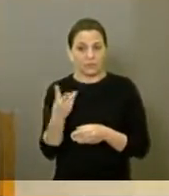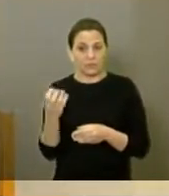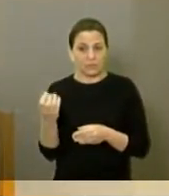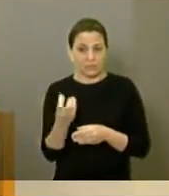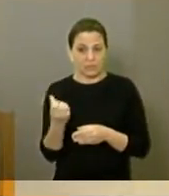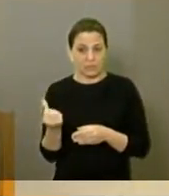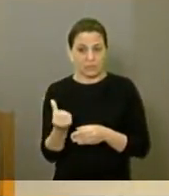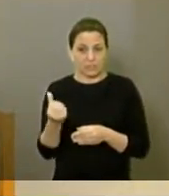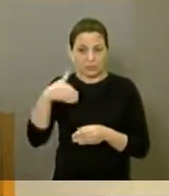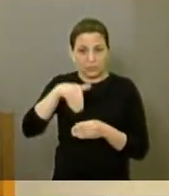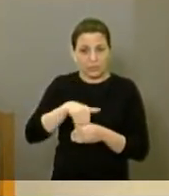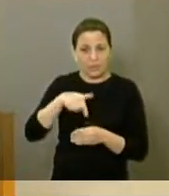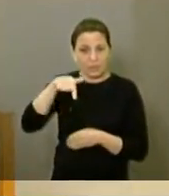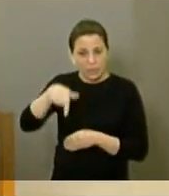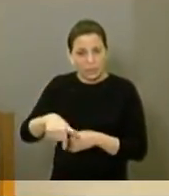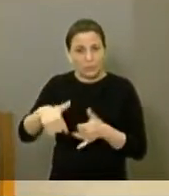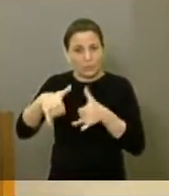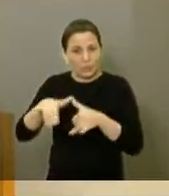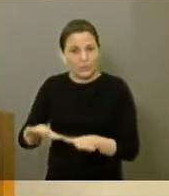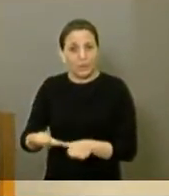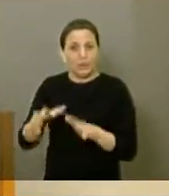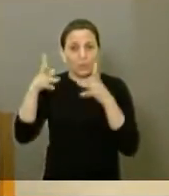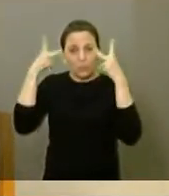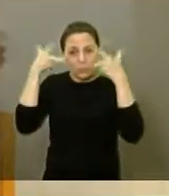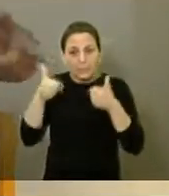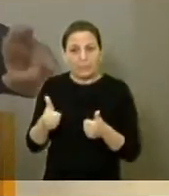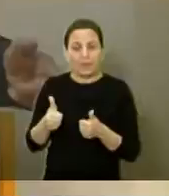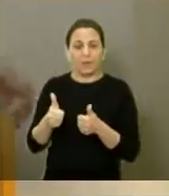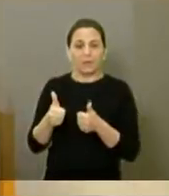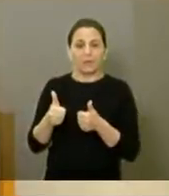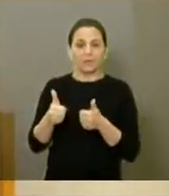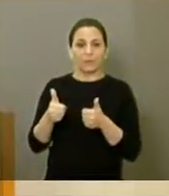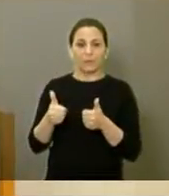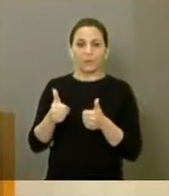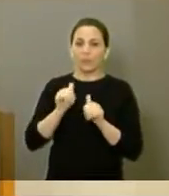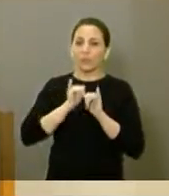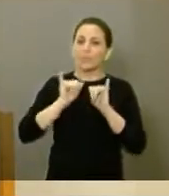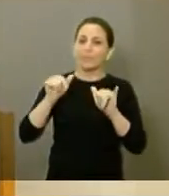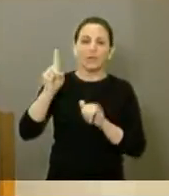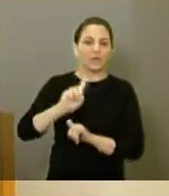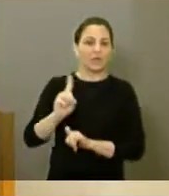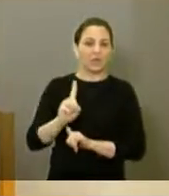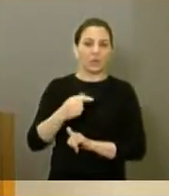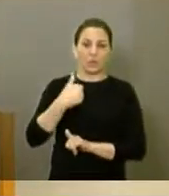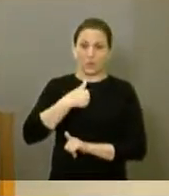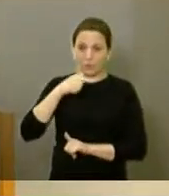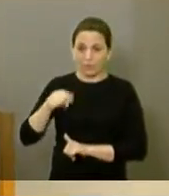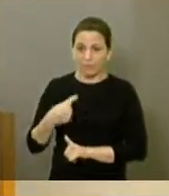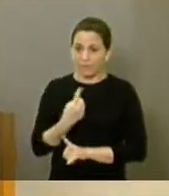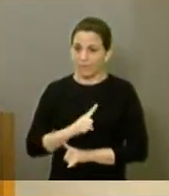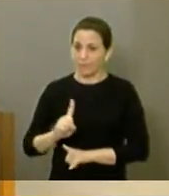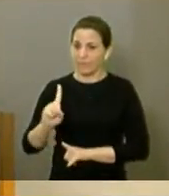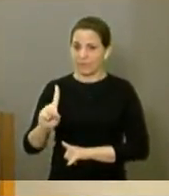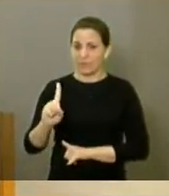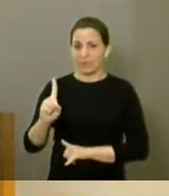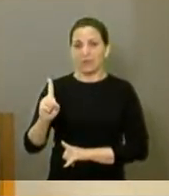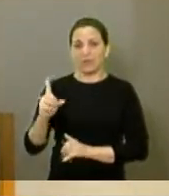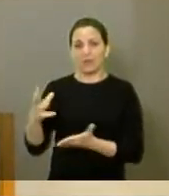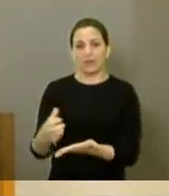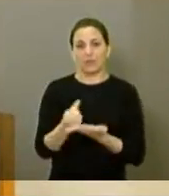estou aqui pelo seu voto estou aqui pelo animal eu não estou fazendo campanha aqui eu estou vindo aqui salvar esse animal